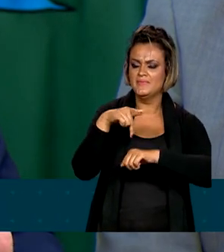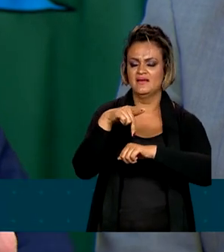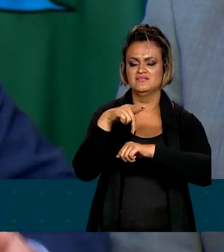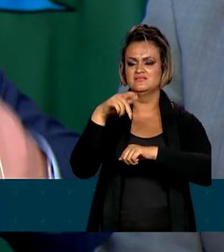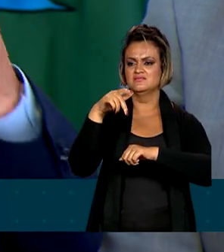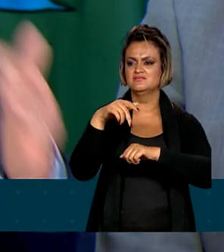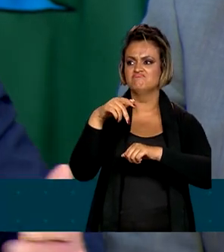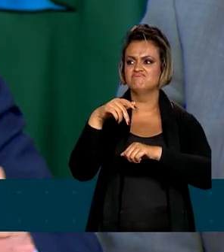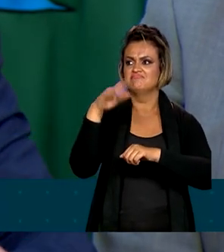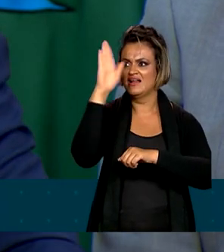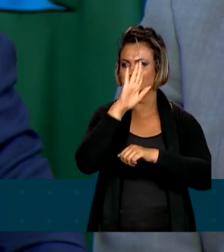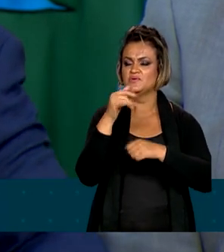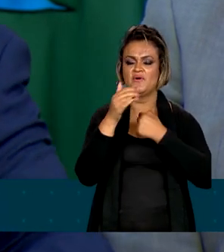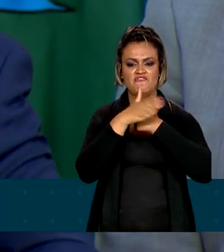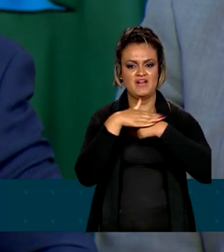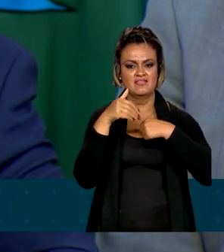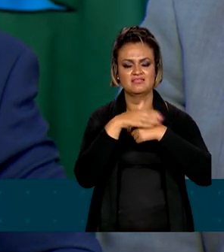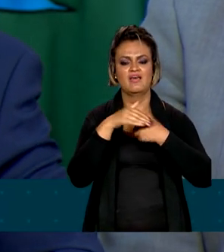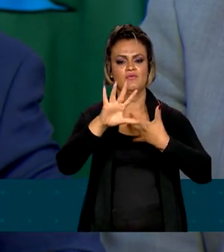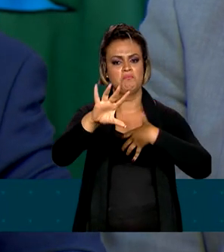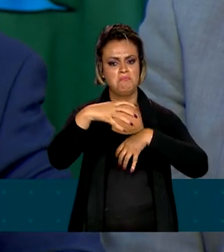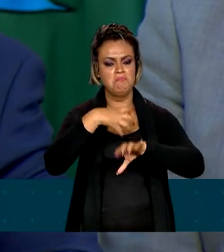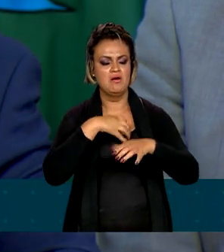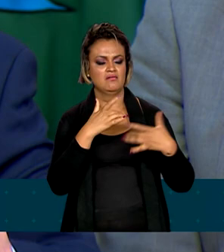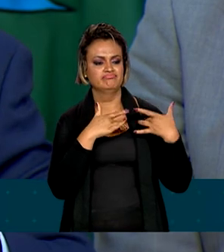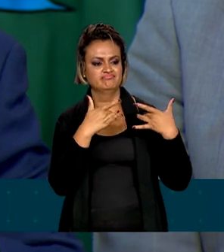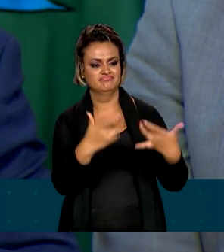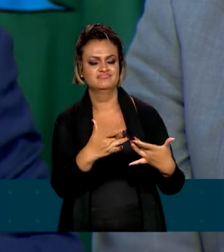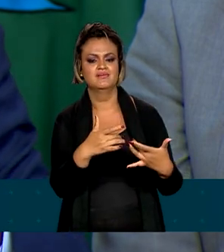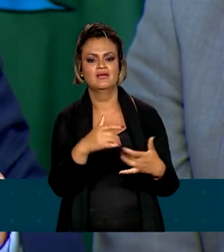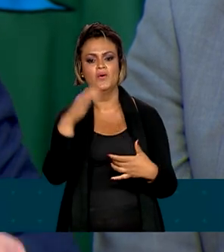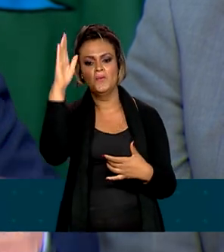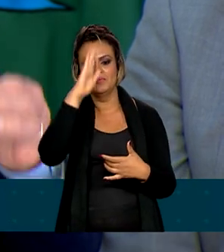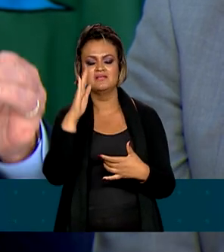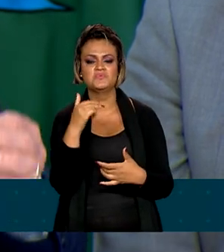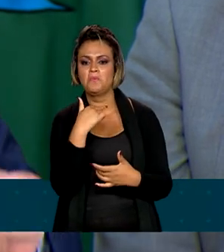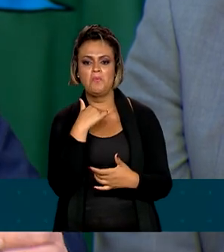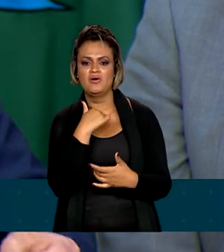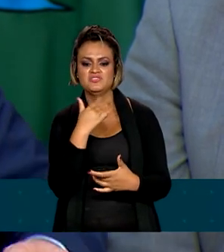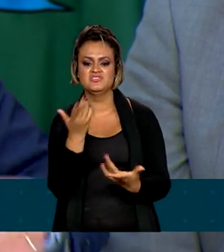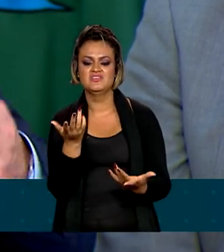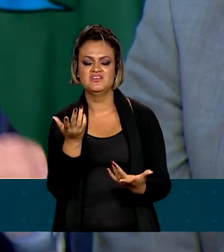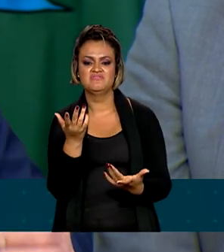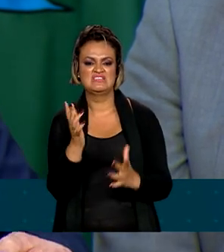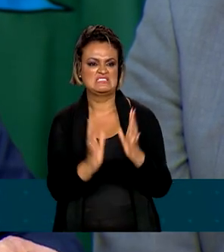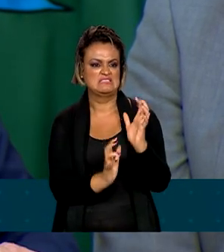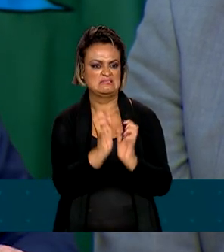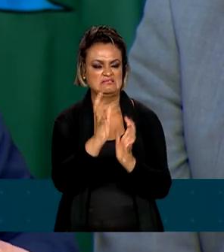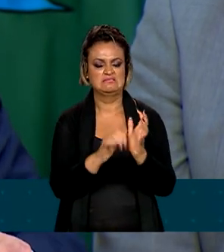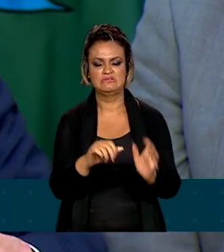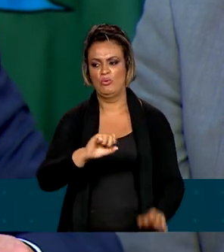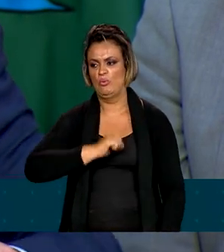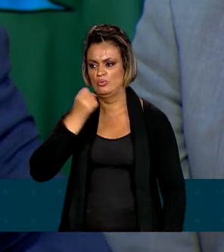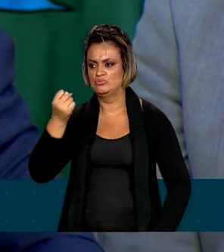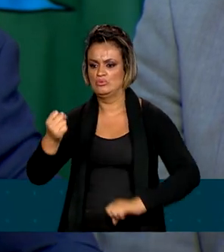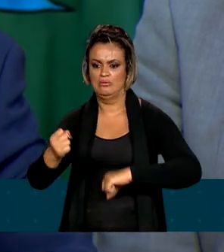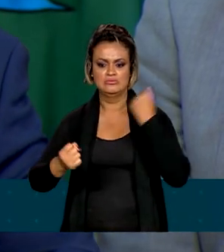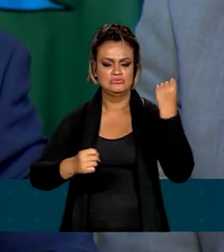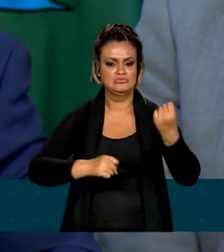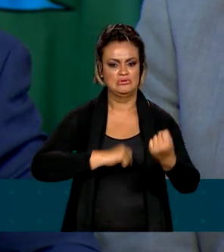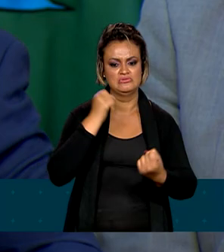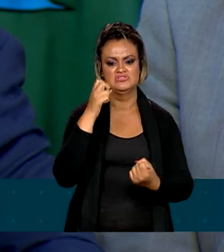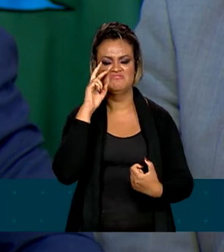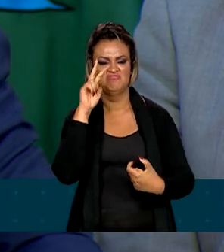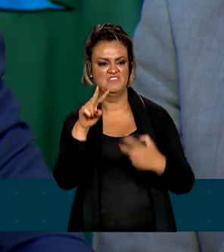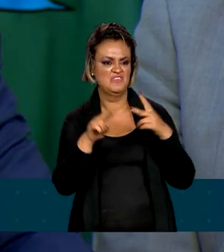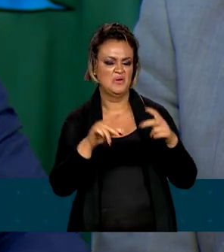fraterno, é um país humanista, é um país solidário. Esse país não pode continuar com ódio, sabe, em cada